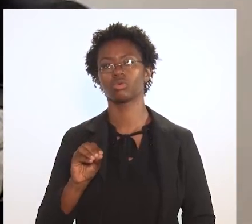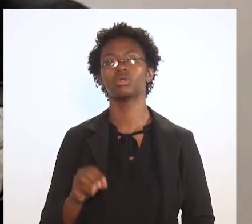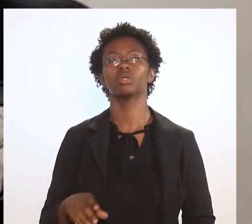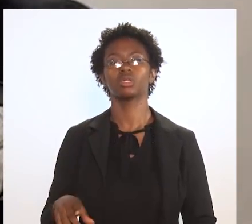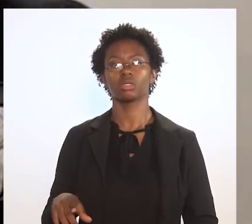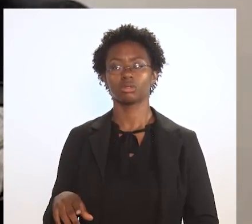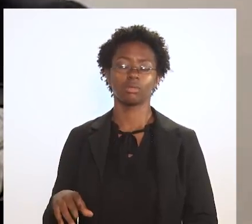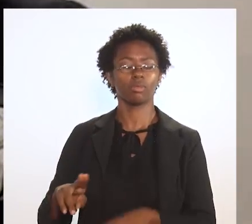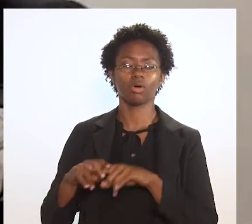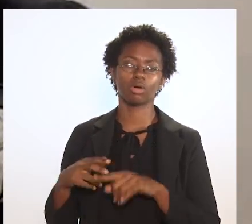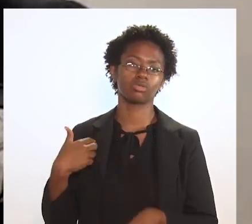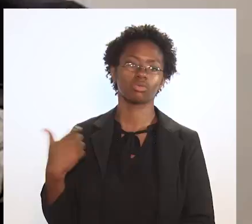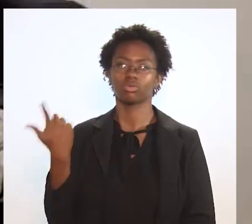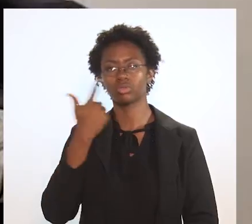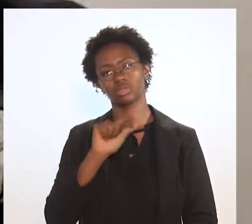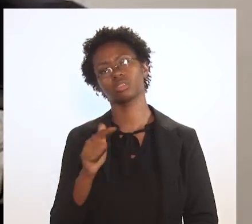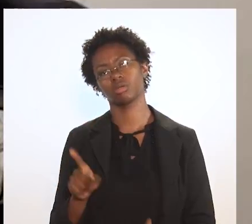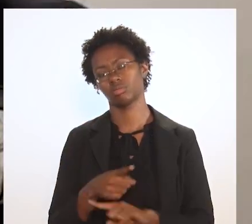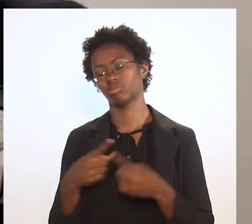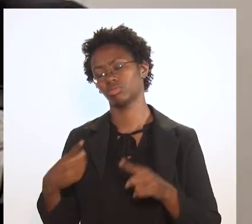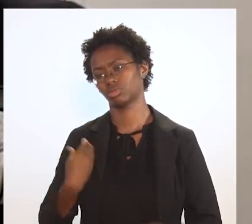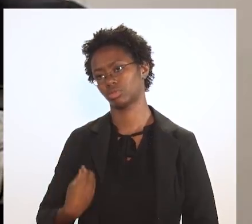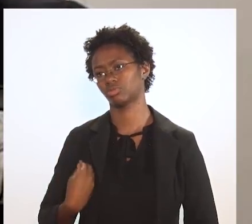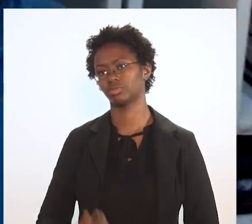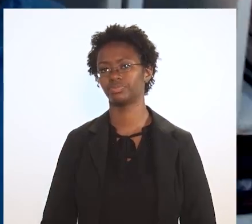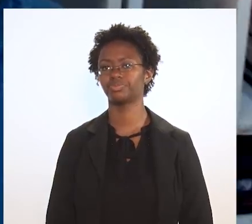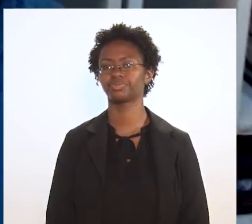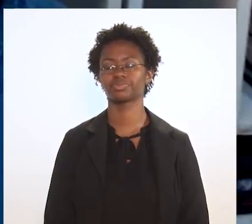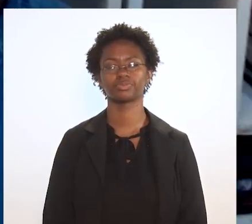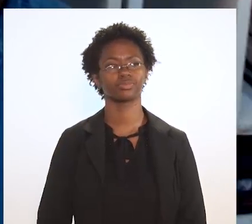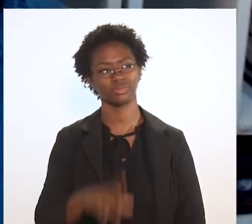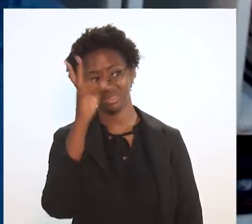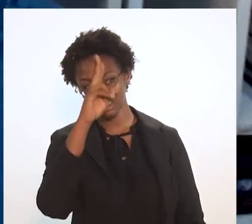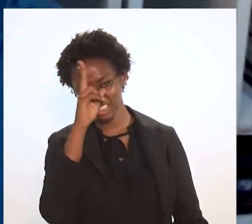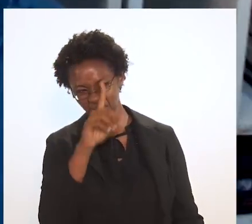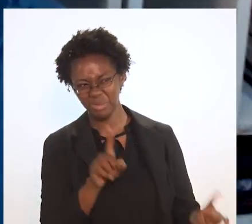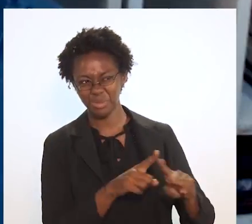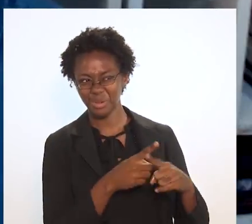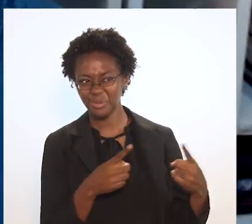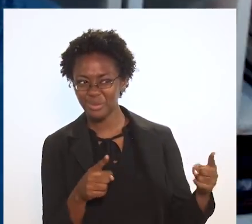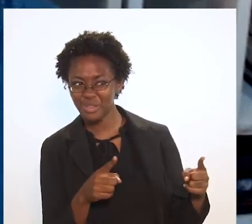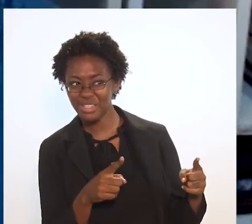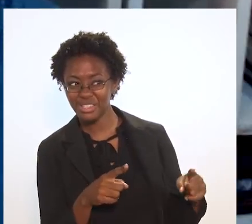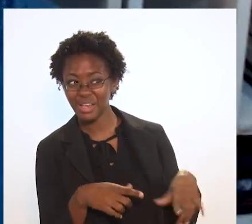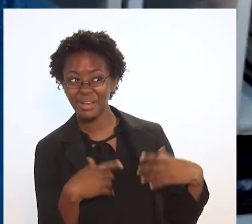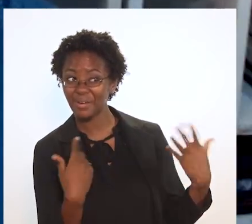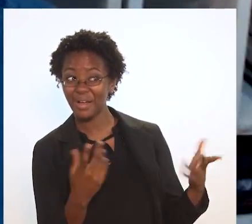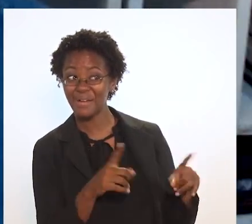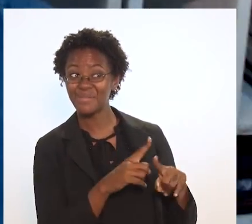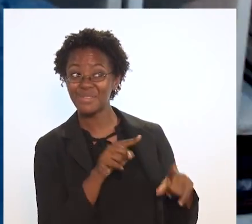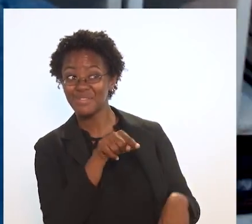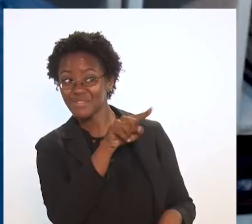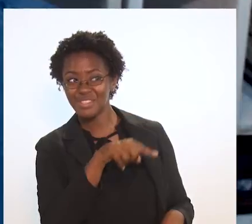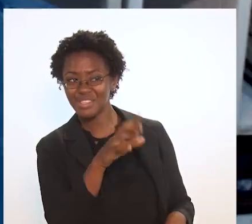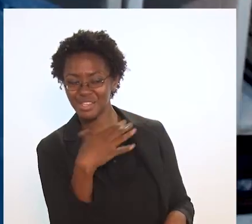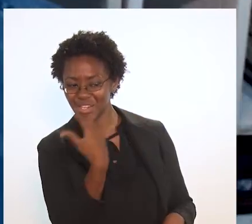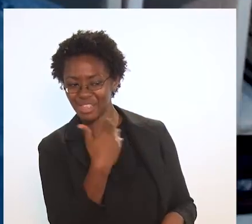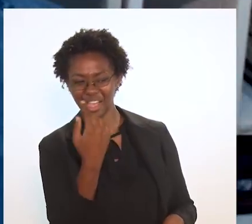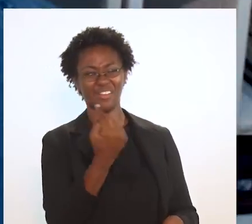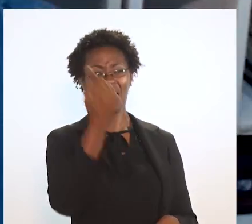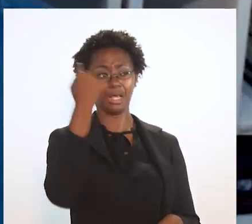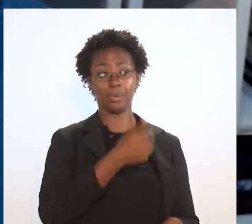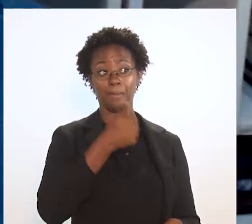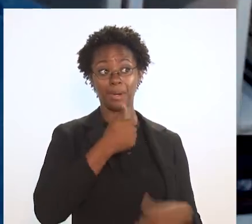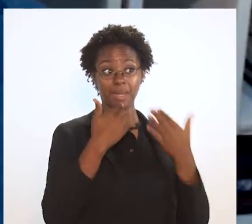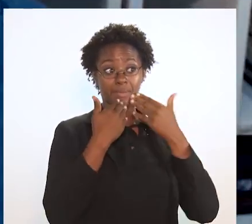pedacinho desse mundo pornográfico aí. E você se lembra das músicas, mais ou menos, as músicas que vocês